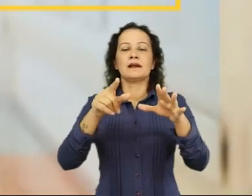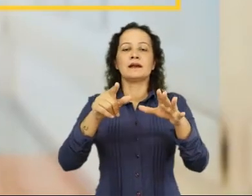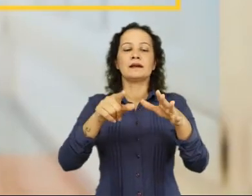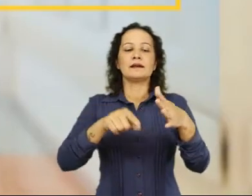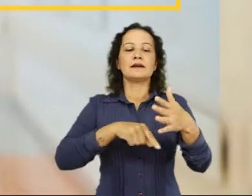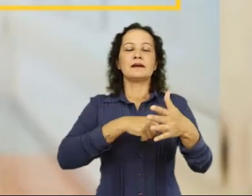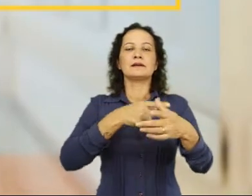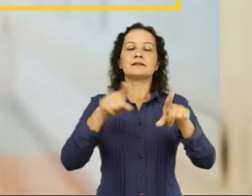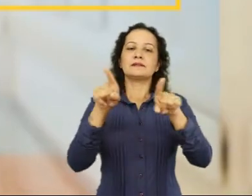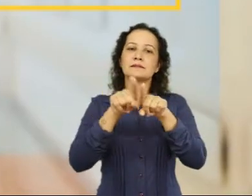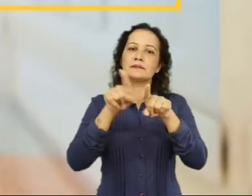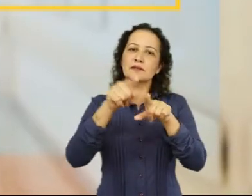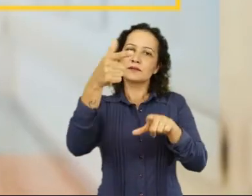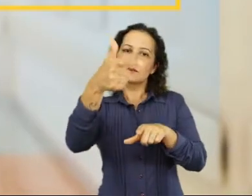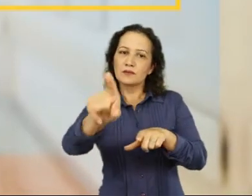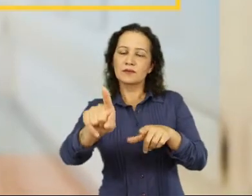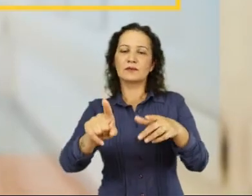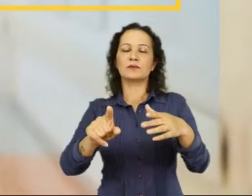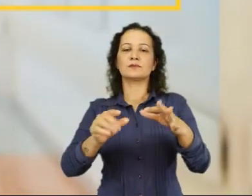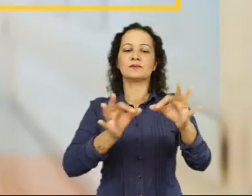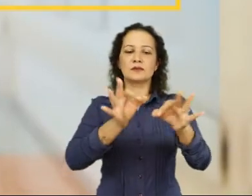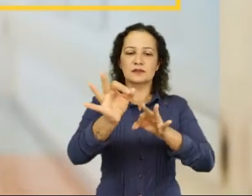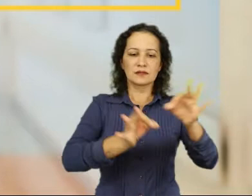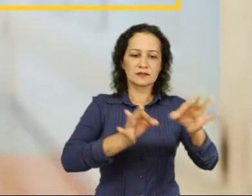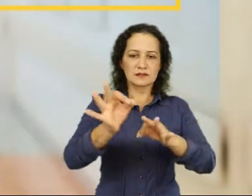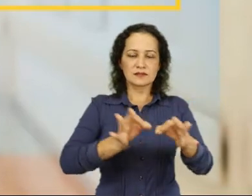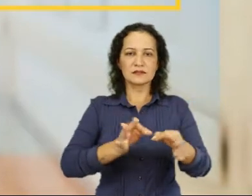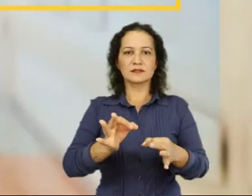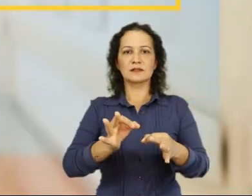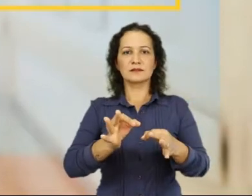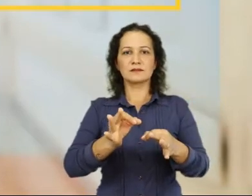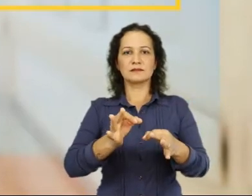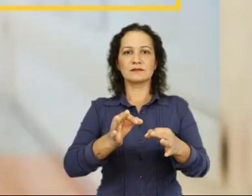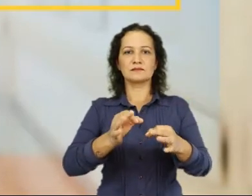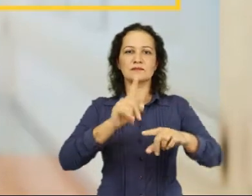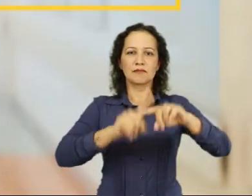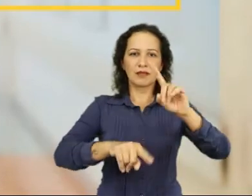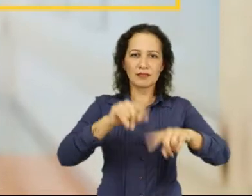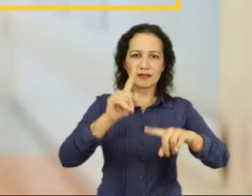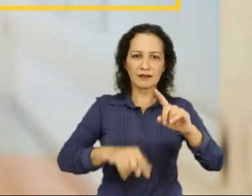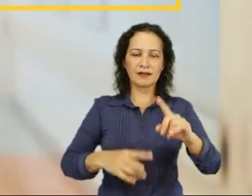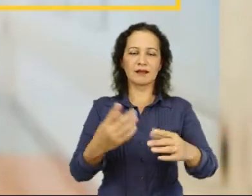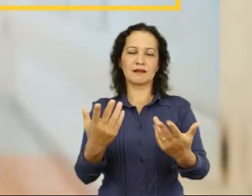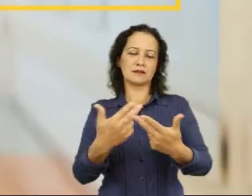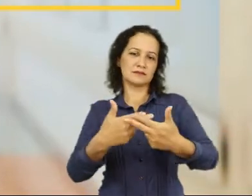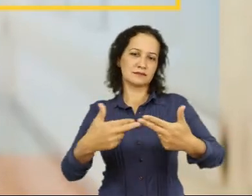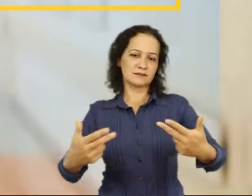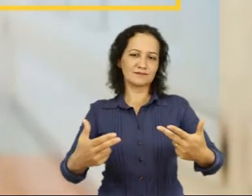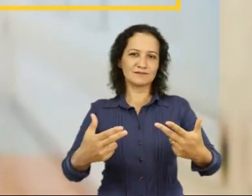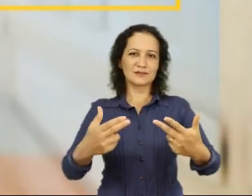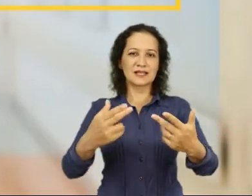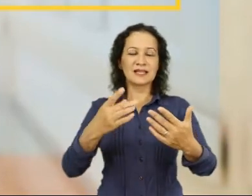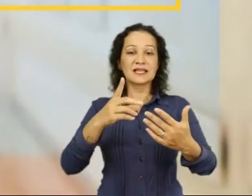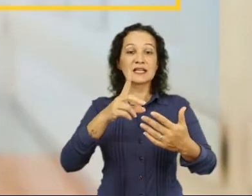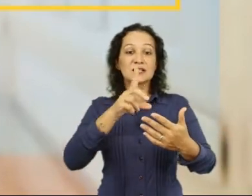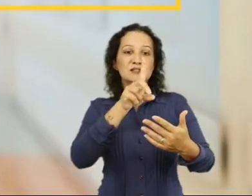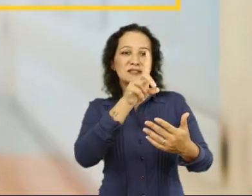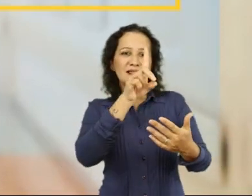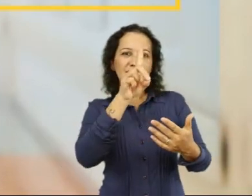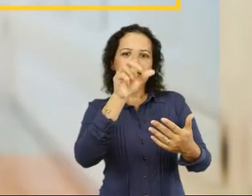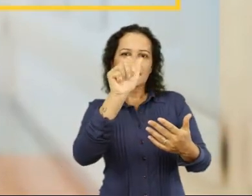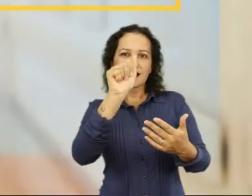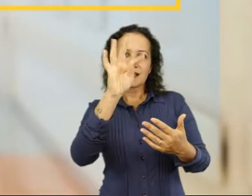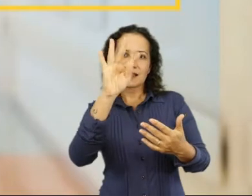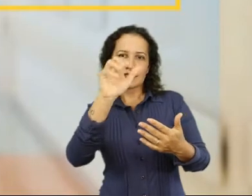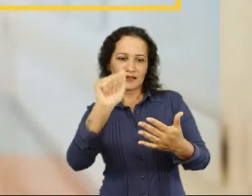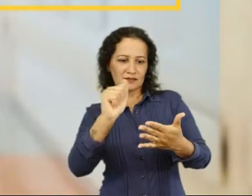e verificação dos impressos e os manuais técnicos e operacionais da sala de vacina, e também a verificação do prazo de